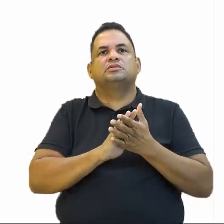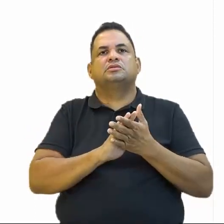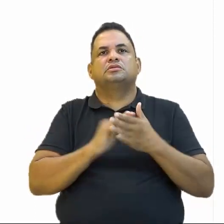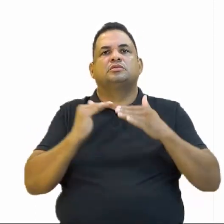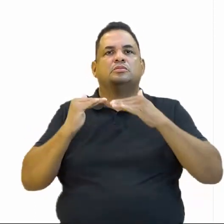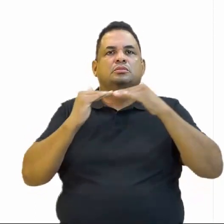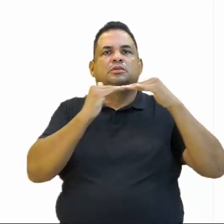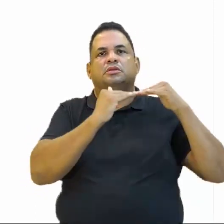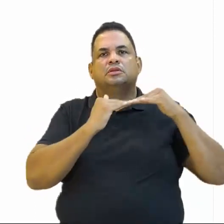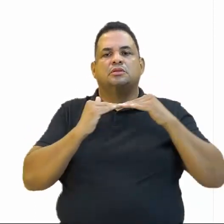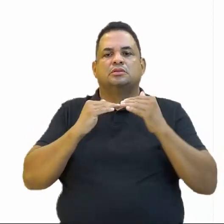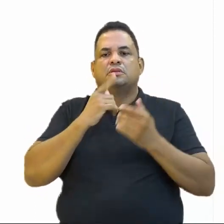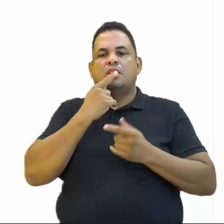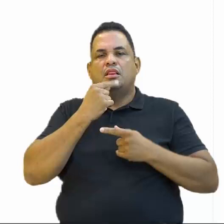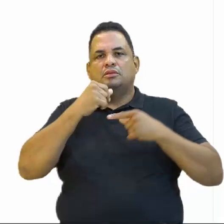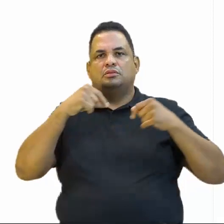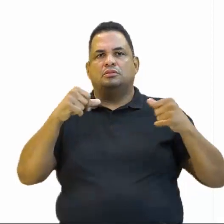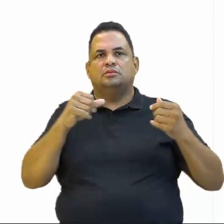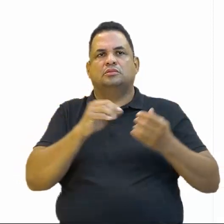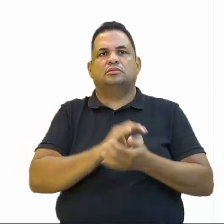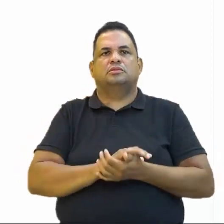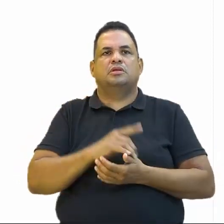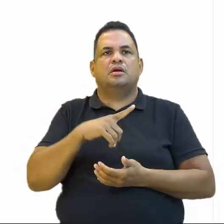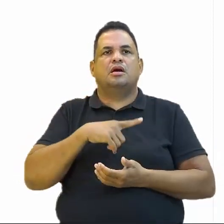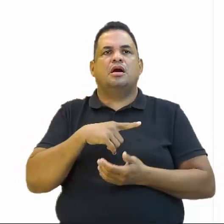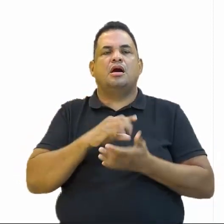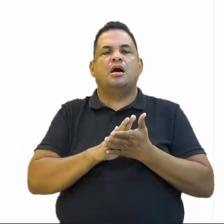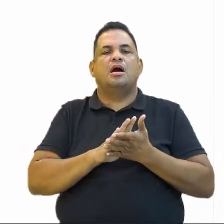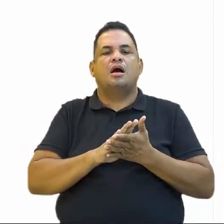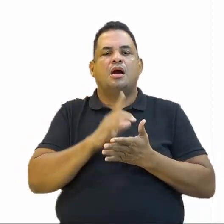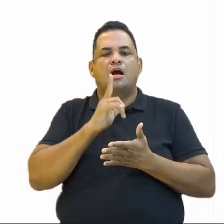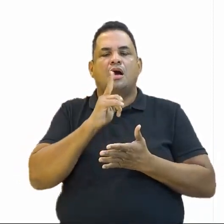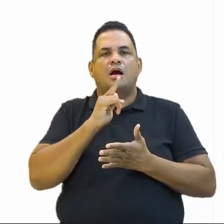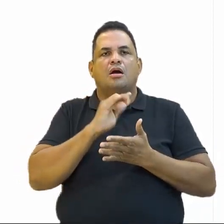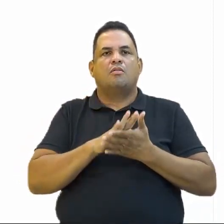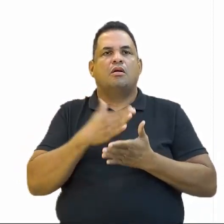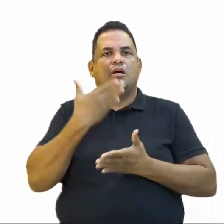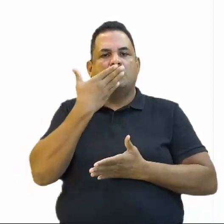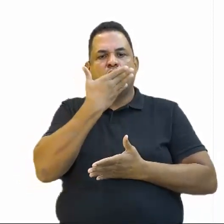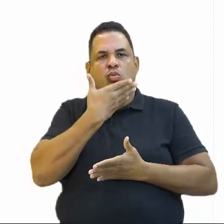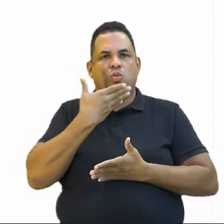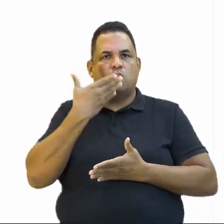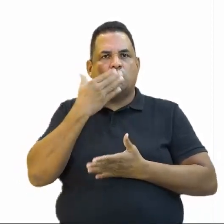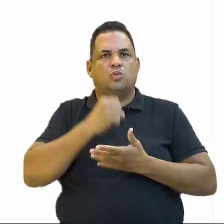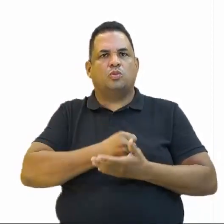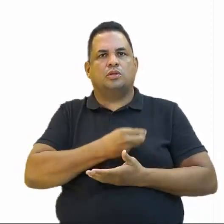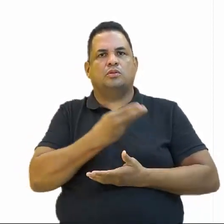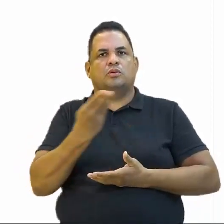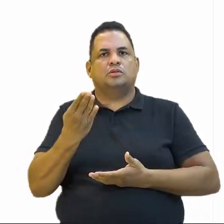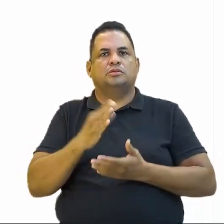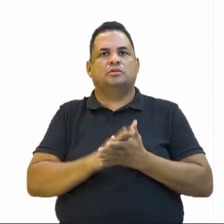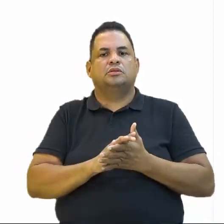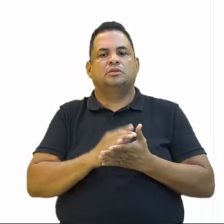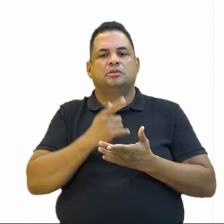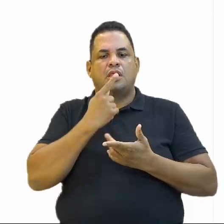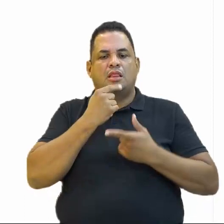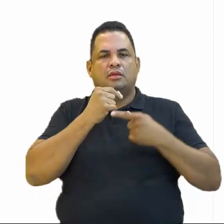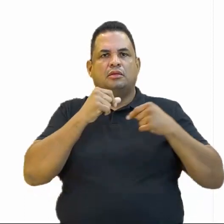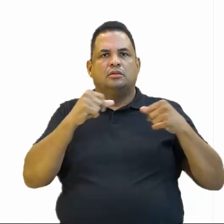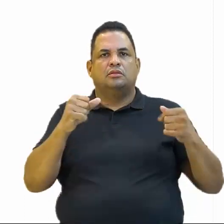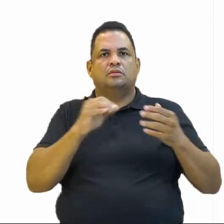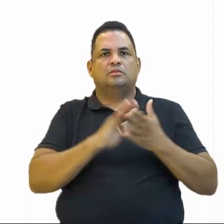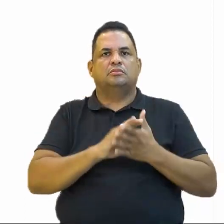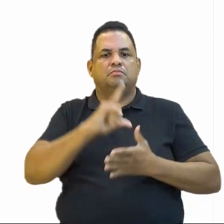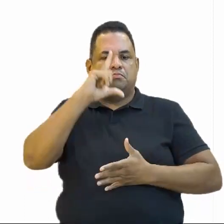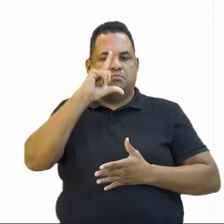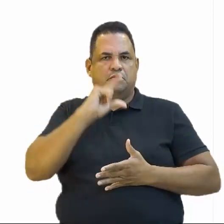salinidade. E aí nós temos a água doce, que é quando a concentração de sais ela é